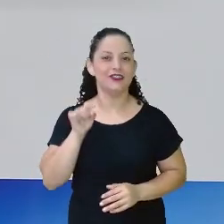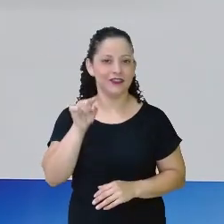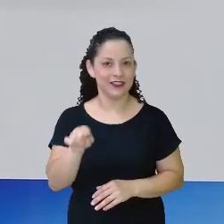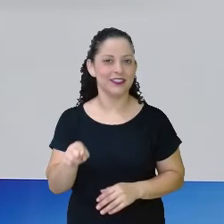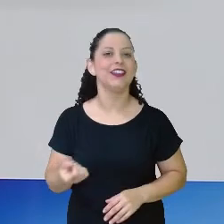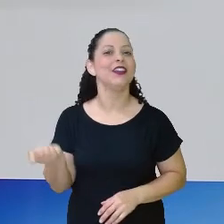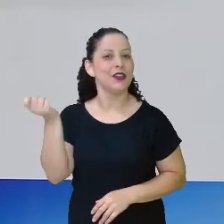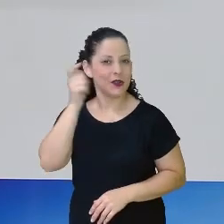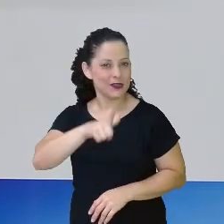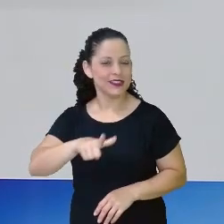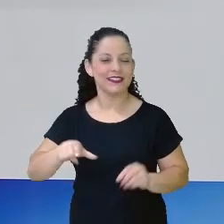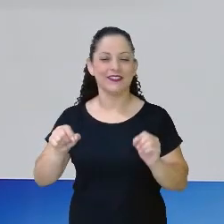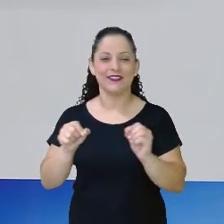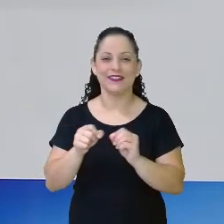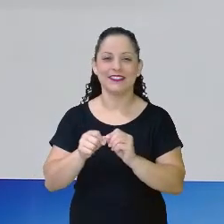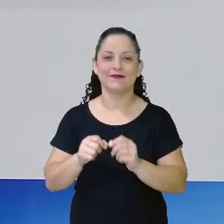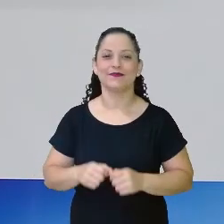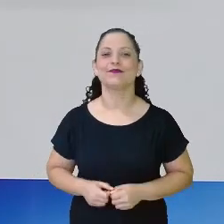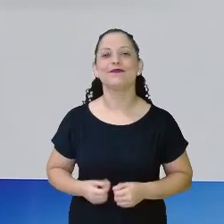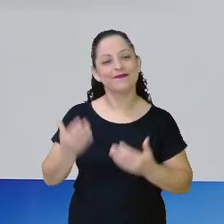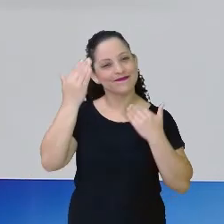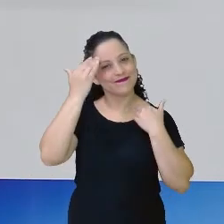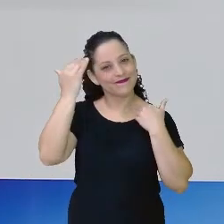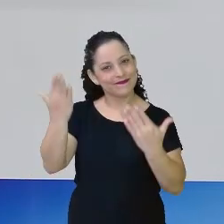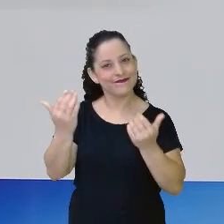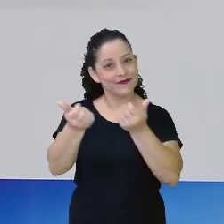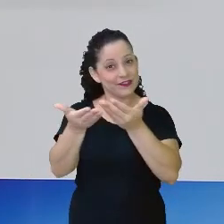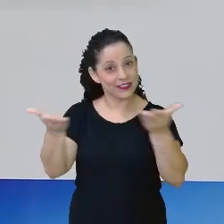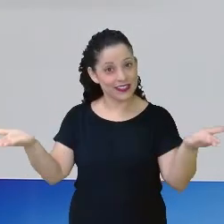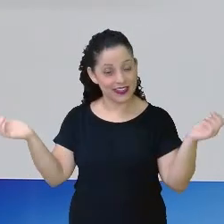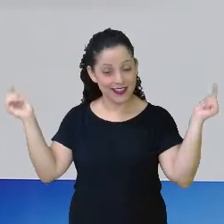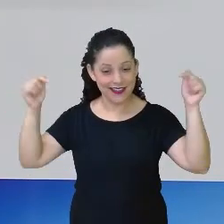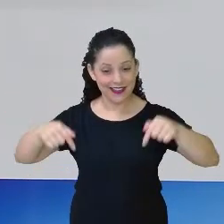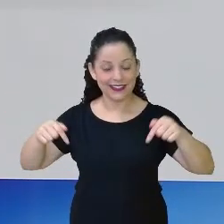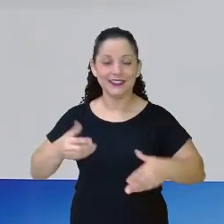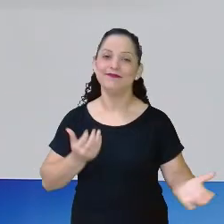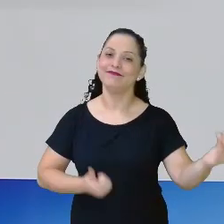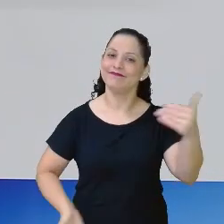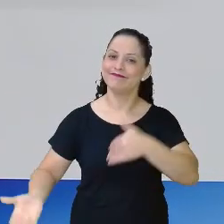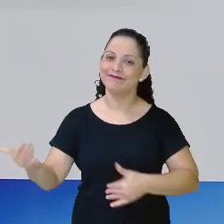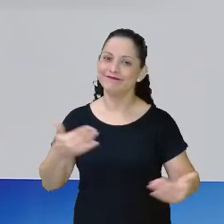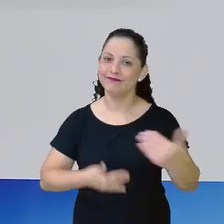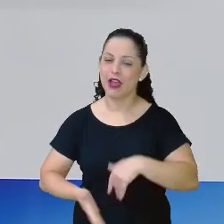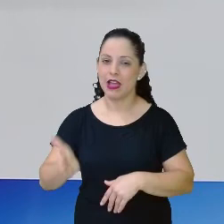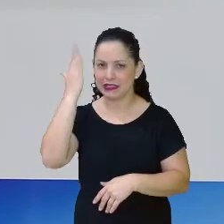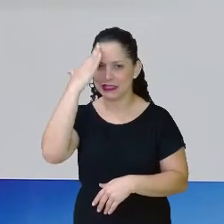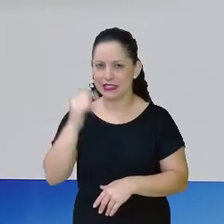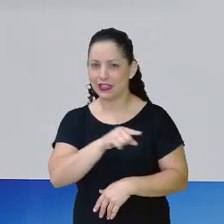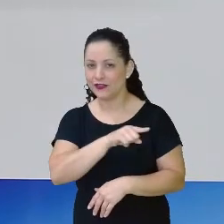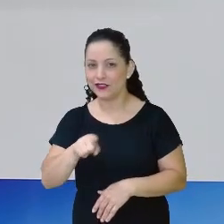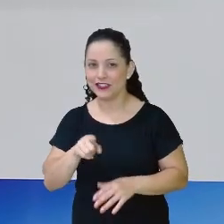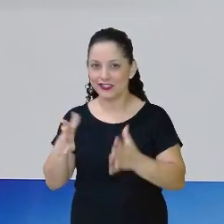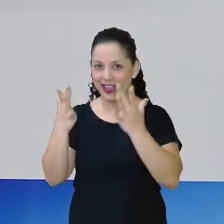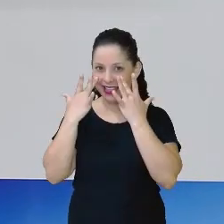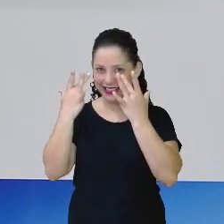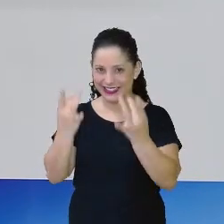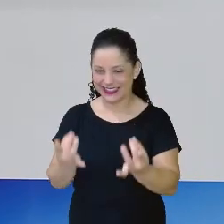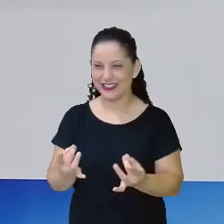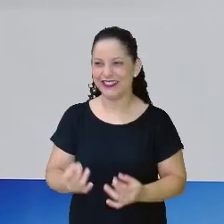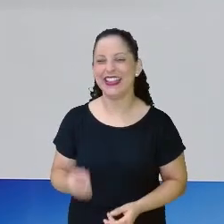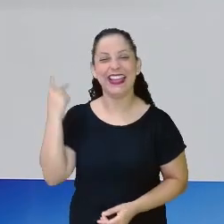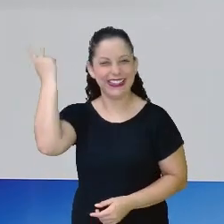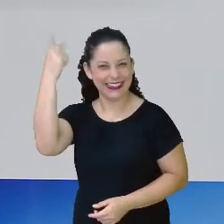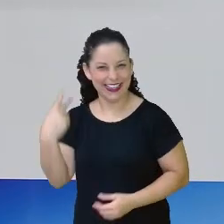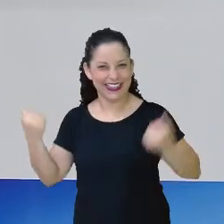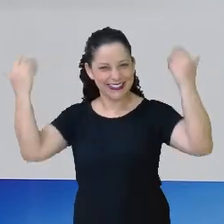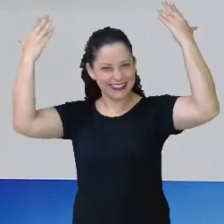atividade. Quero agradecer a você que ficou comigo até agora. Sei que estão atentos à aula, tá certo? Késia, princesa